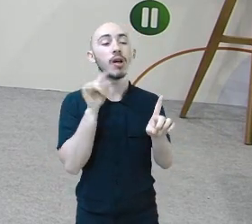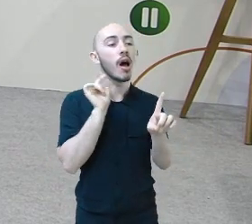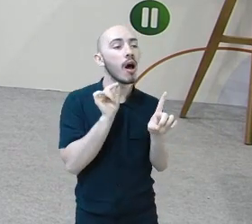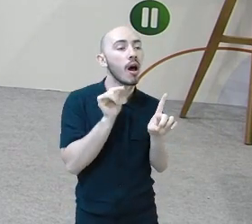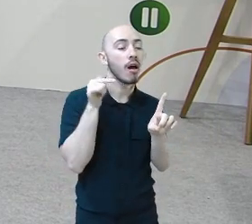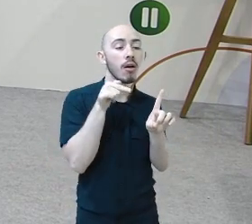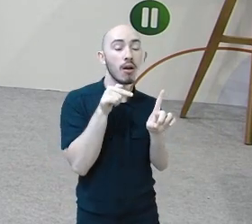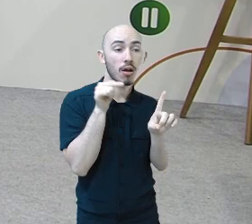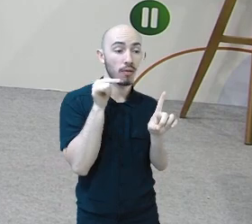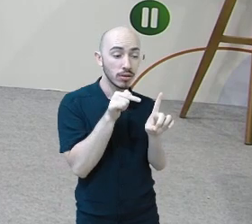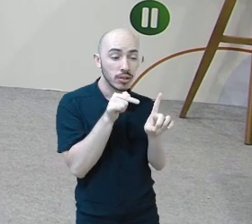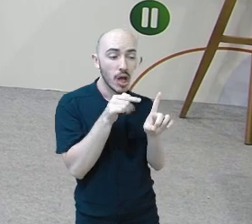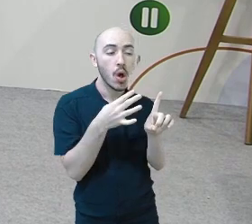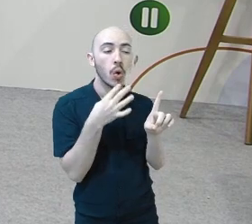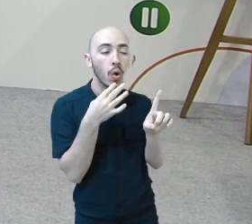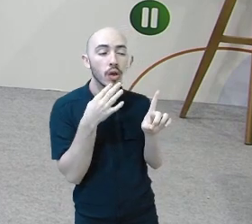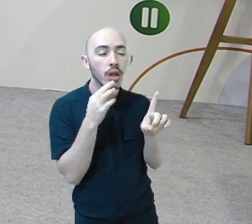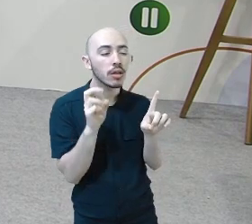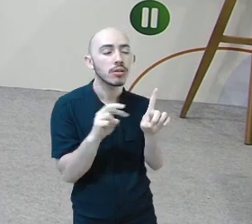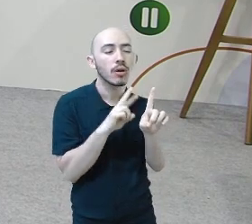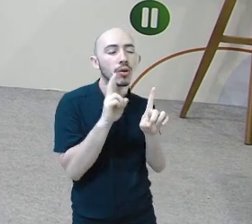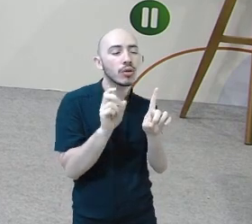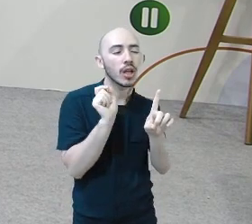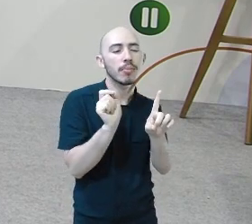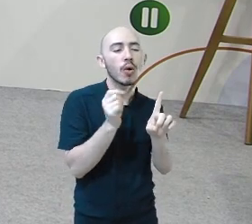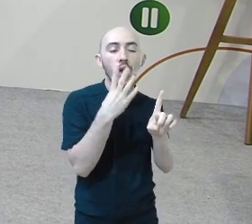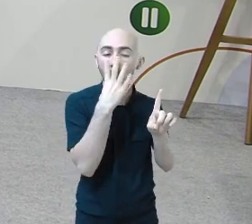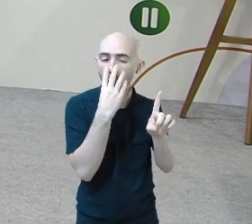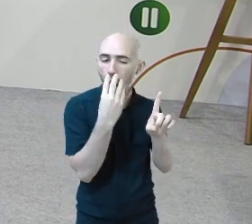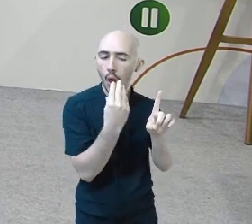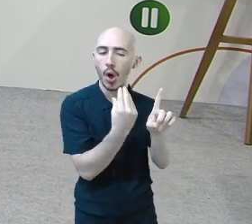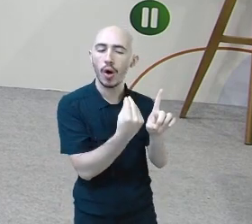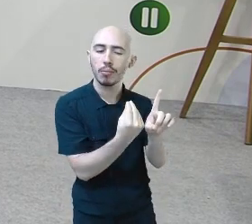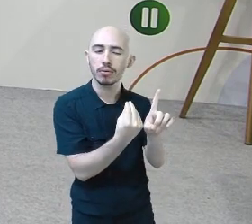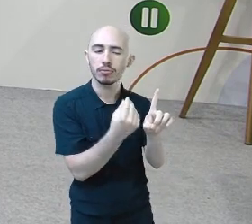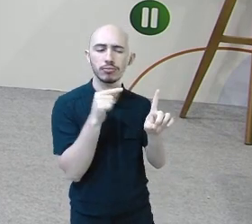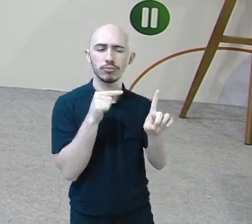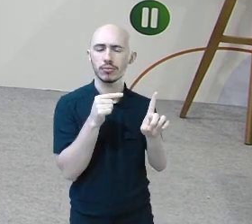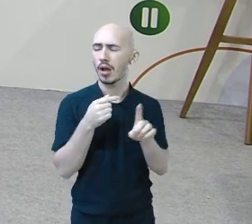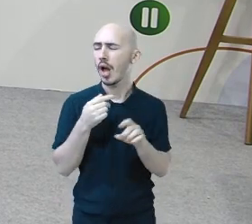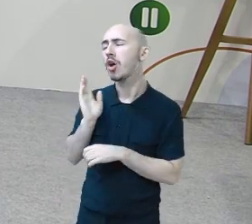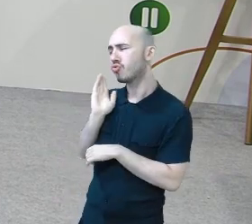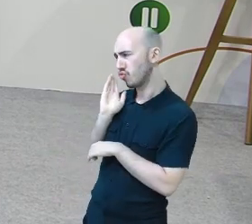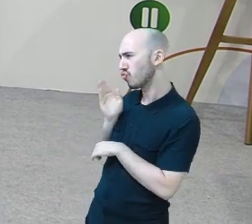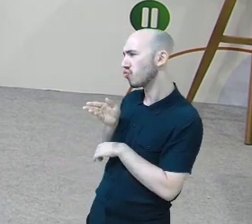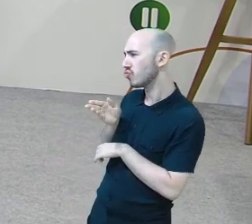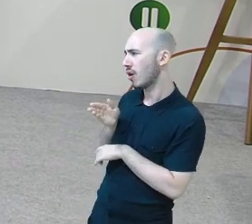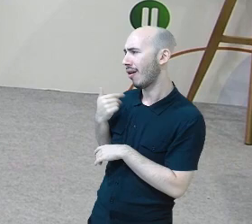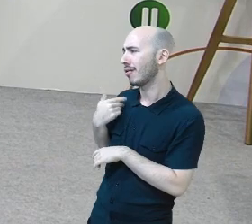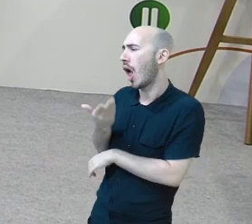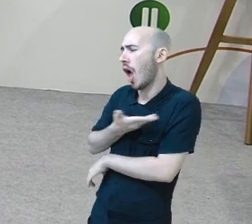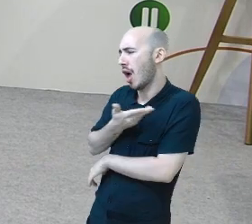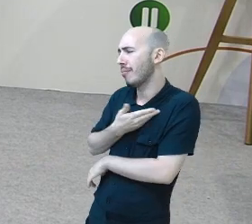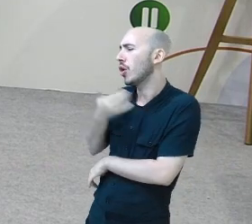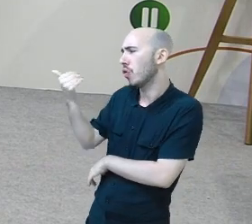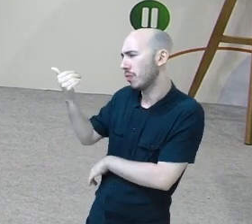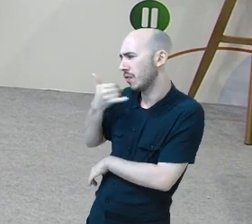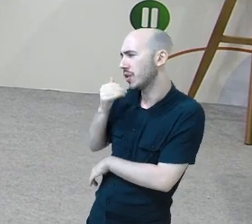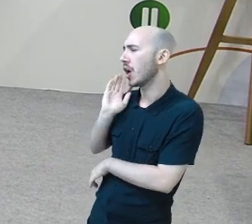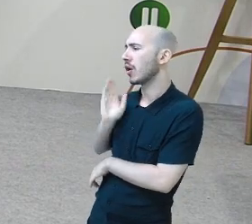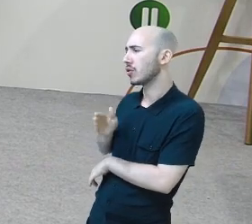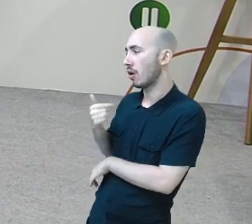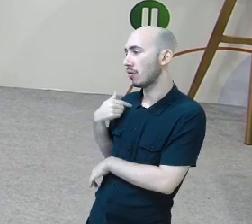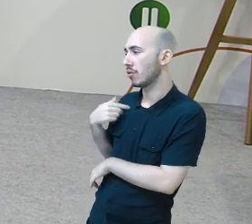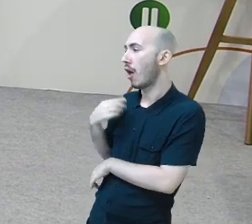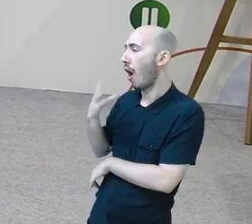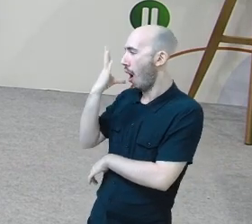olha, você já ouviu falar a respeito do lobisomem? E ele disse: já, meus amigos disseram, é